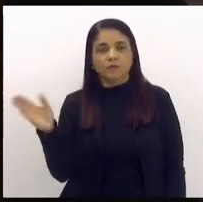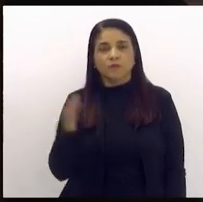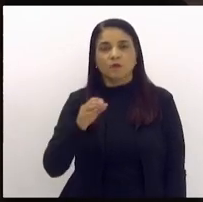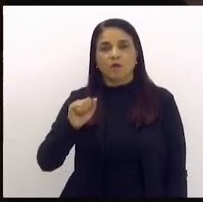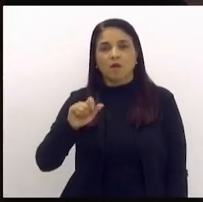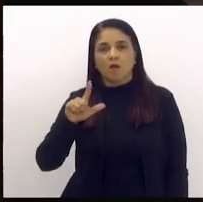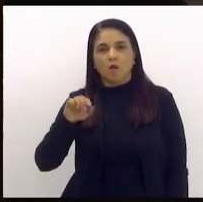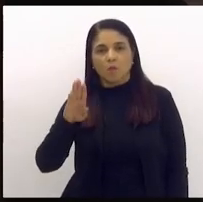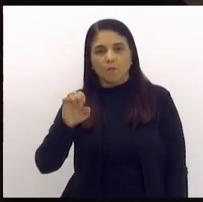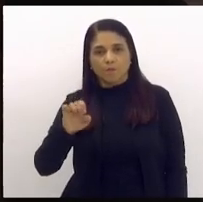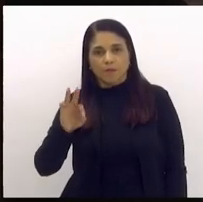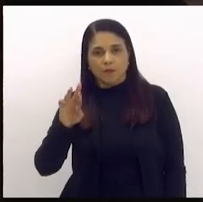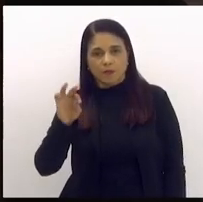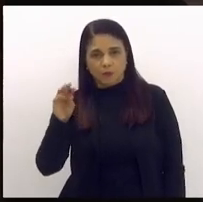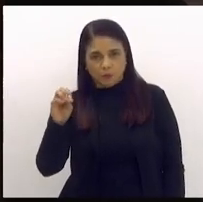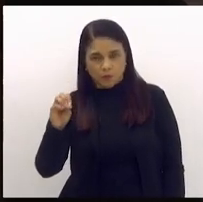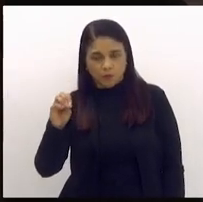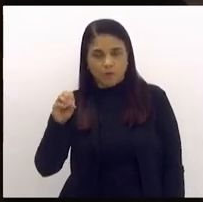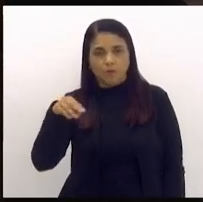deputado